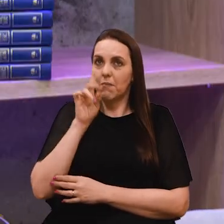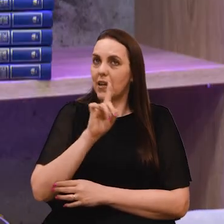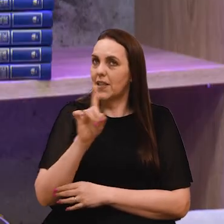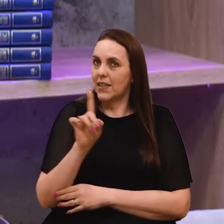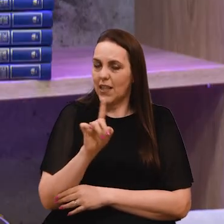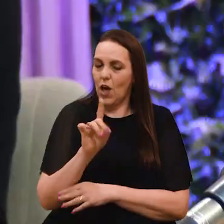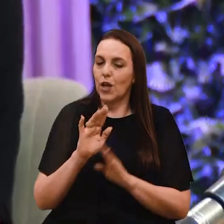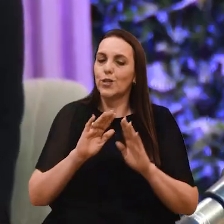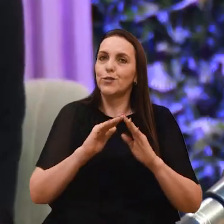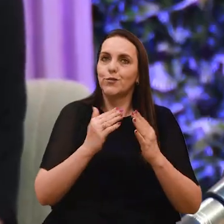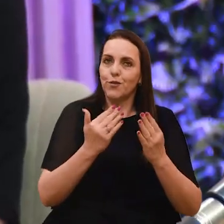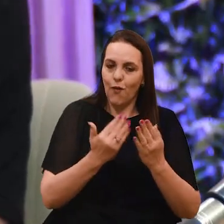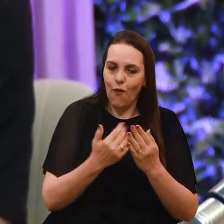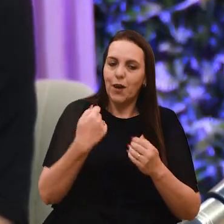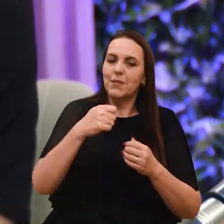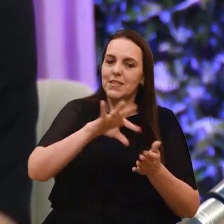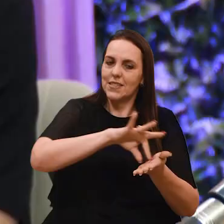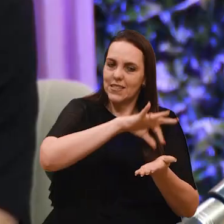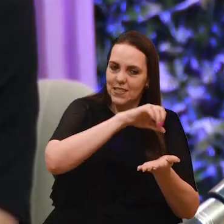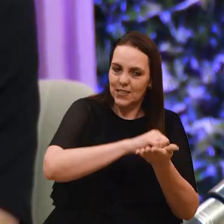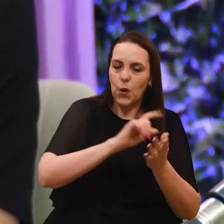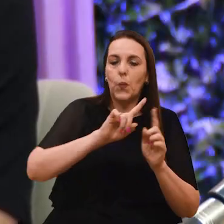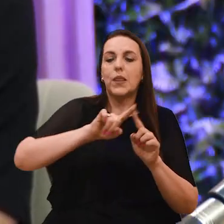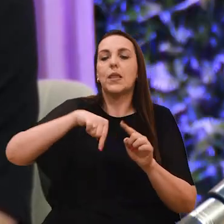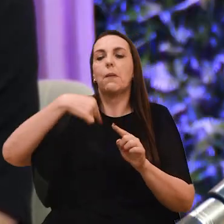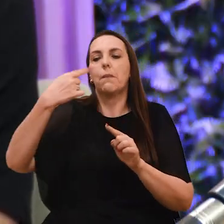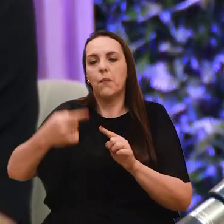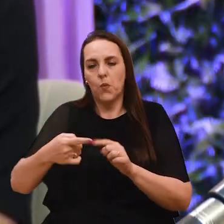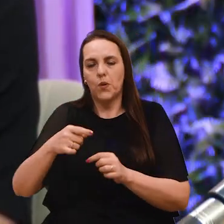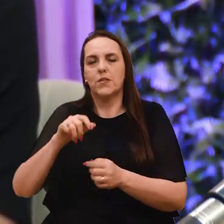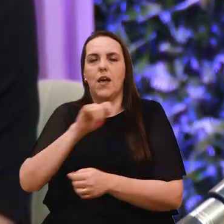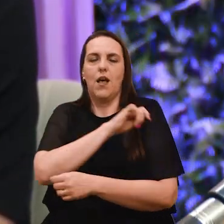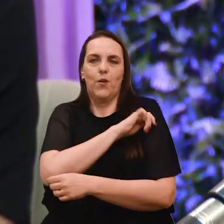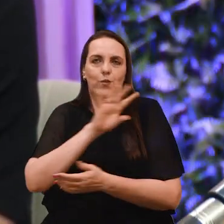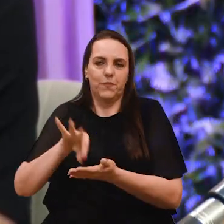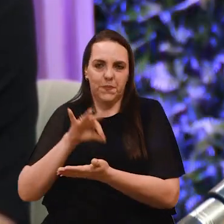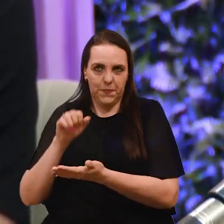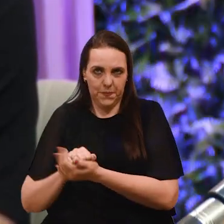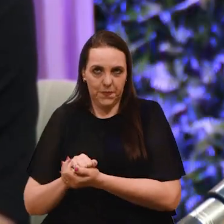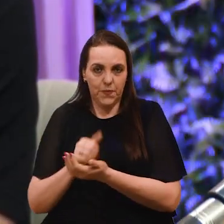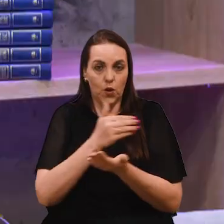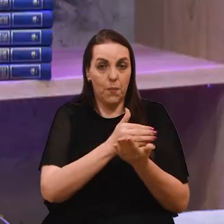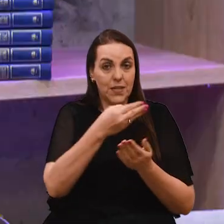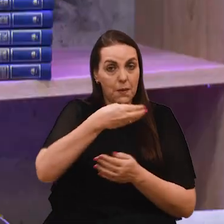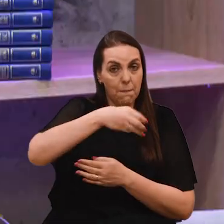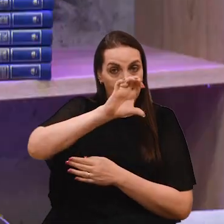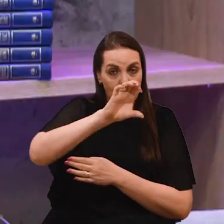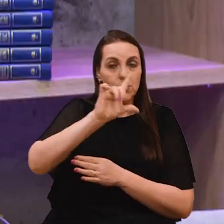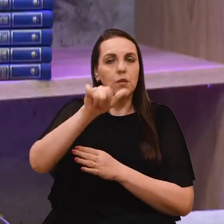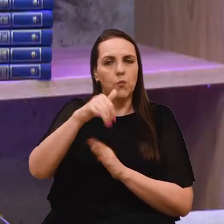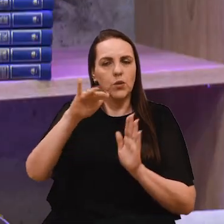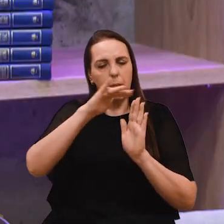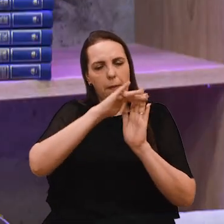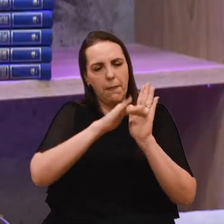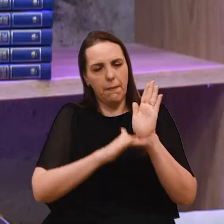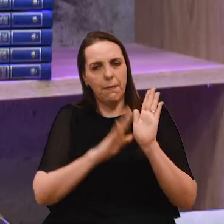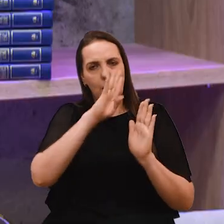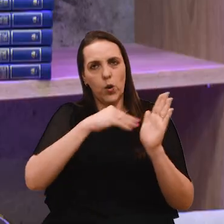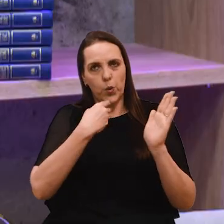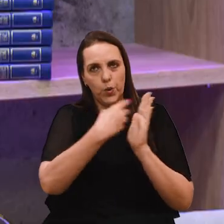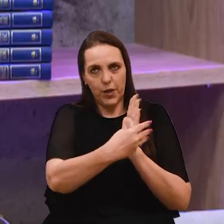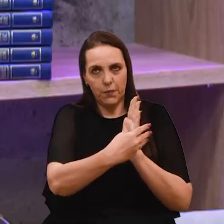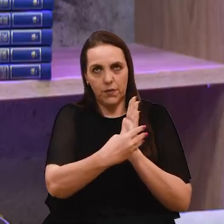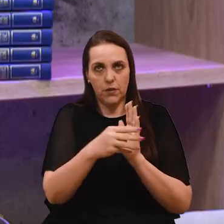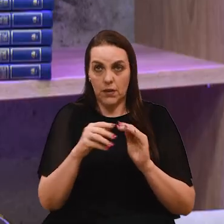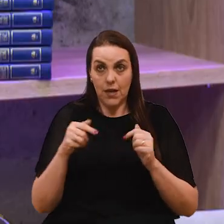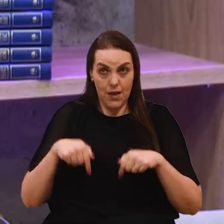bem As lá no escolas início, que acho que em precisam se inscrever. março. Depois já começa uma série de cronogramas, né? E esse ano vocês fizeram palestras em todas, né?